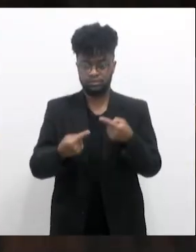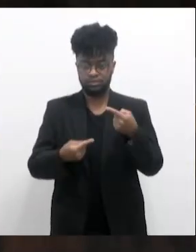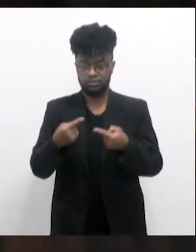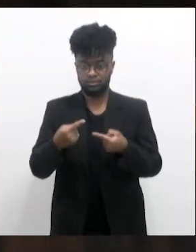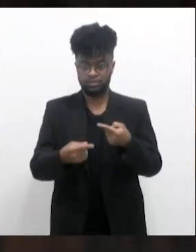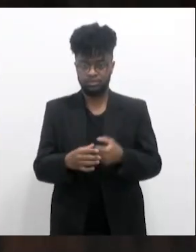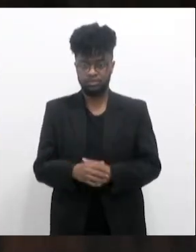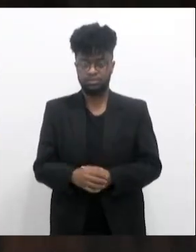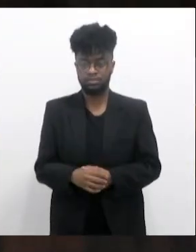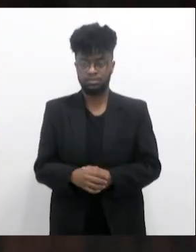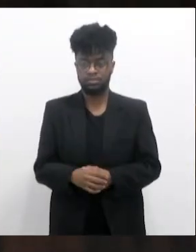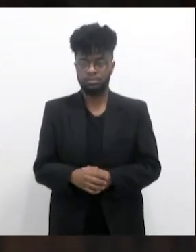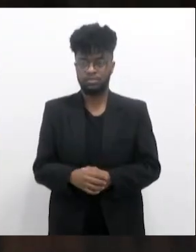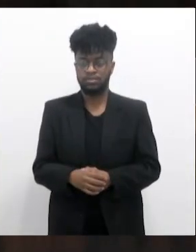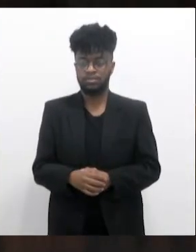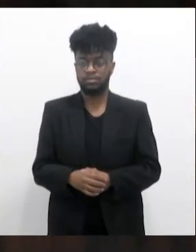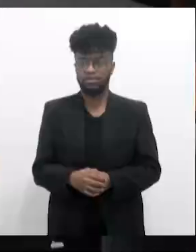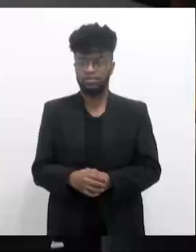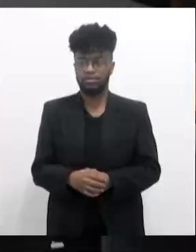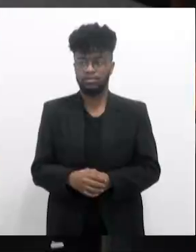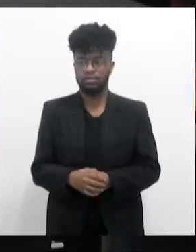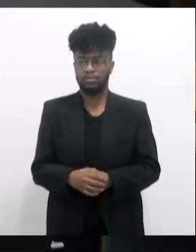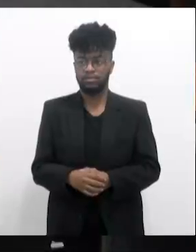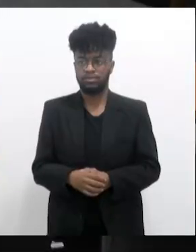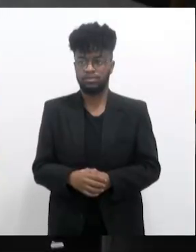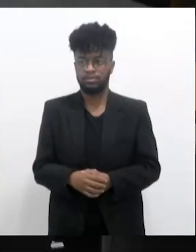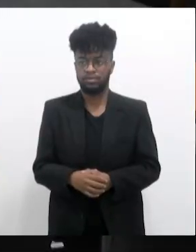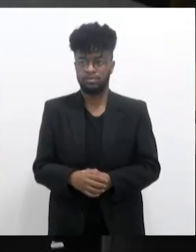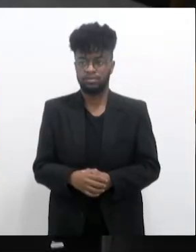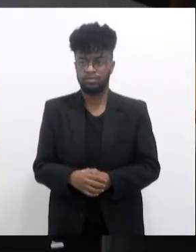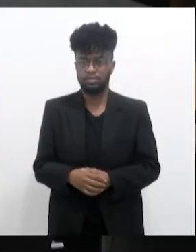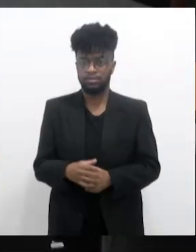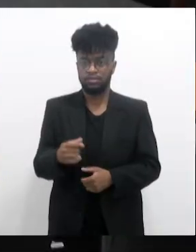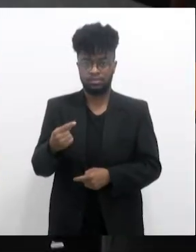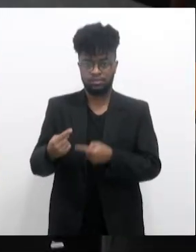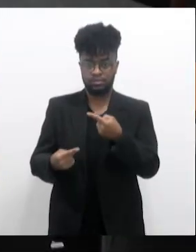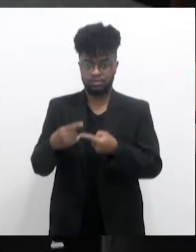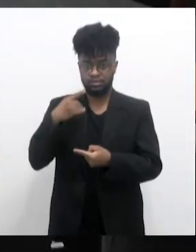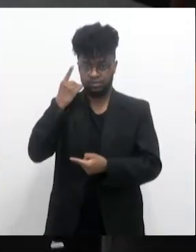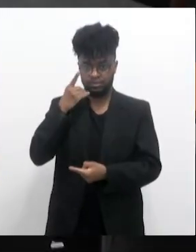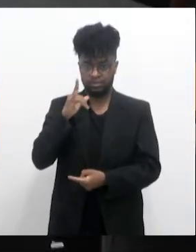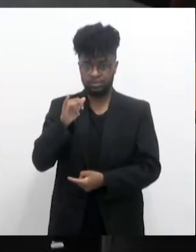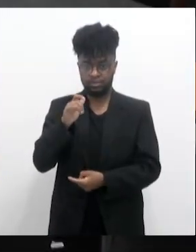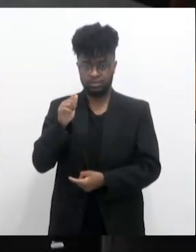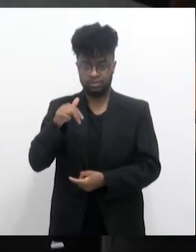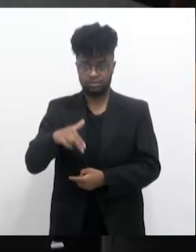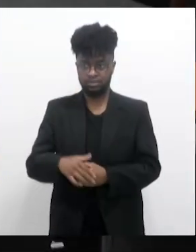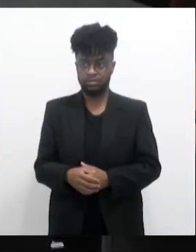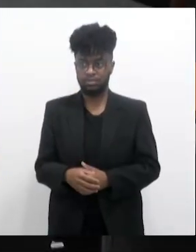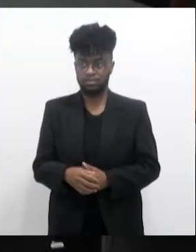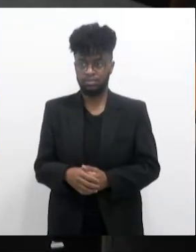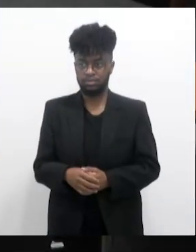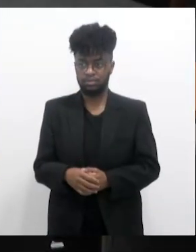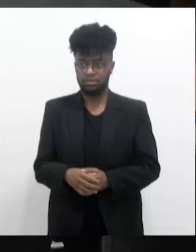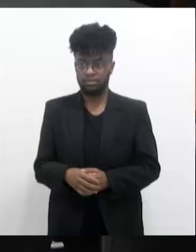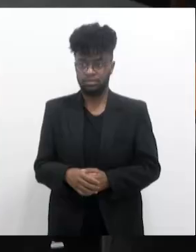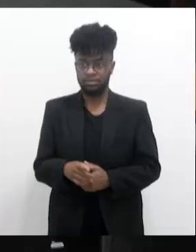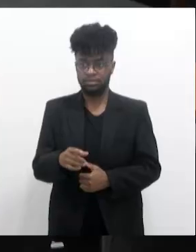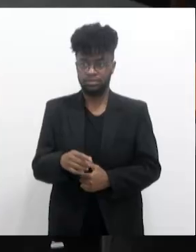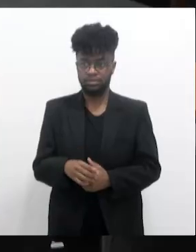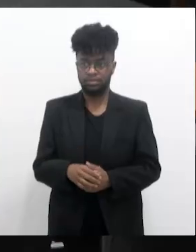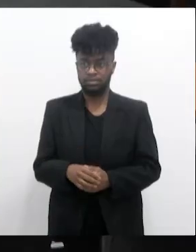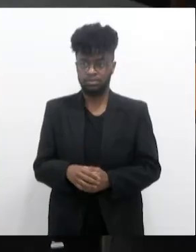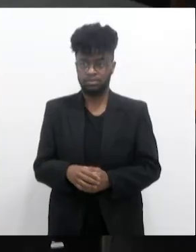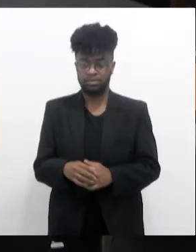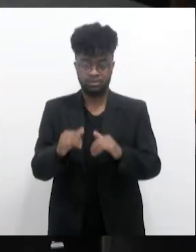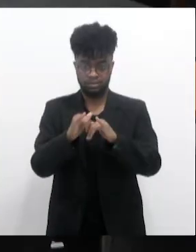discussão. Para discutir, presidente. Deputada Lilian, para discutir. Discutindo a declaração de voto.